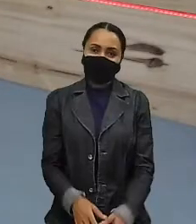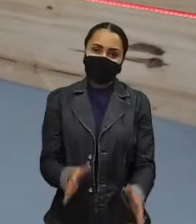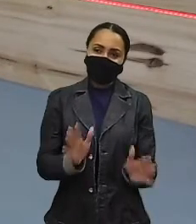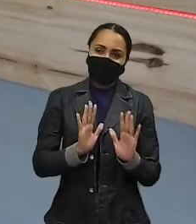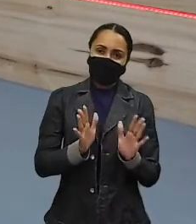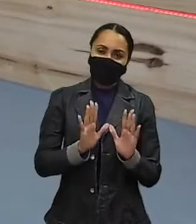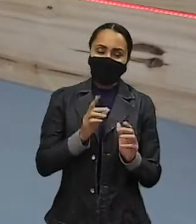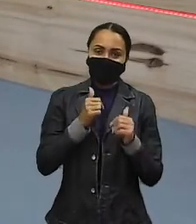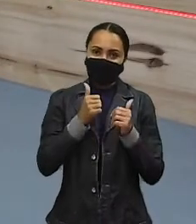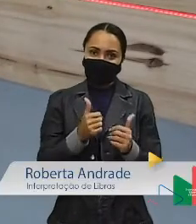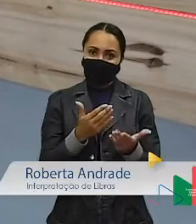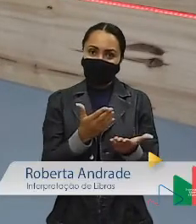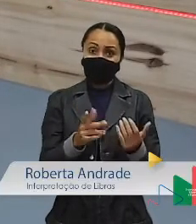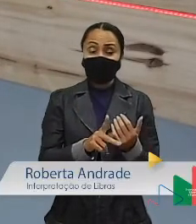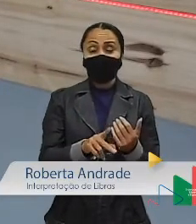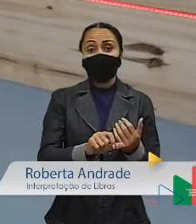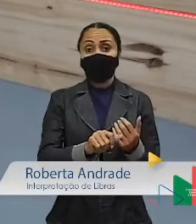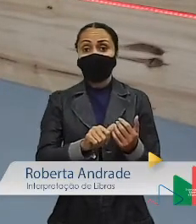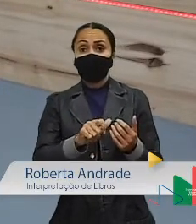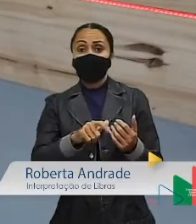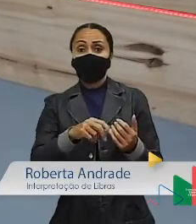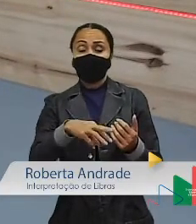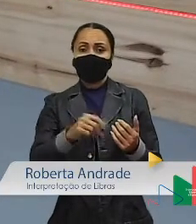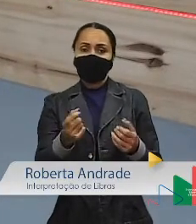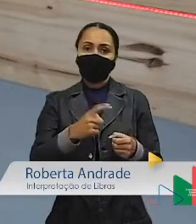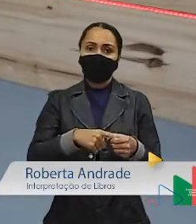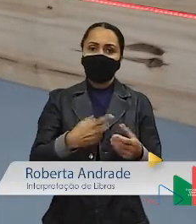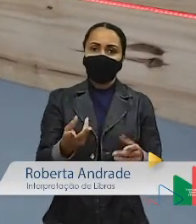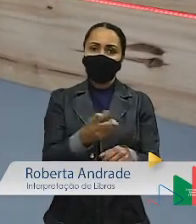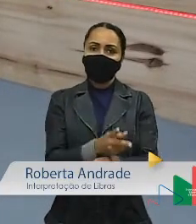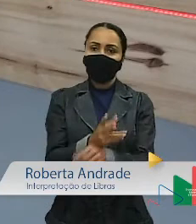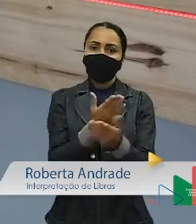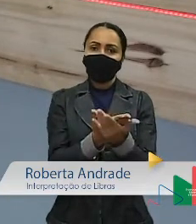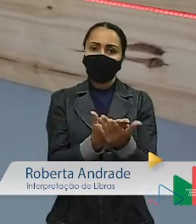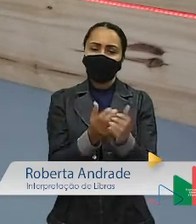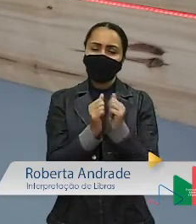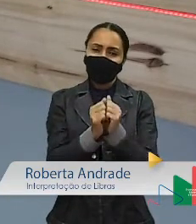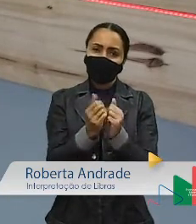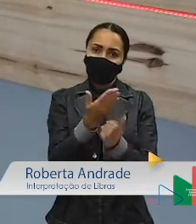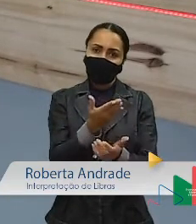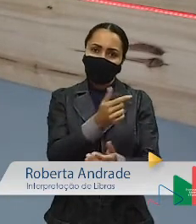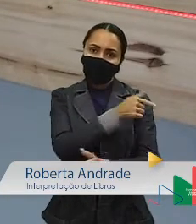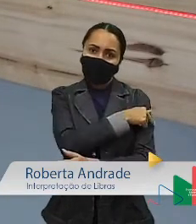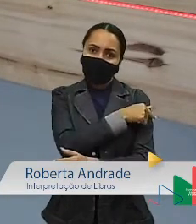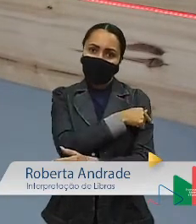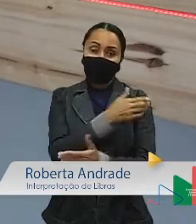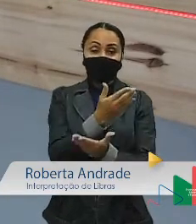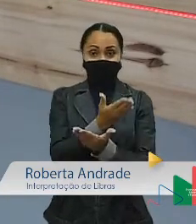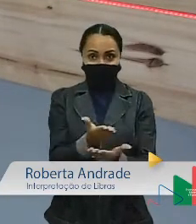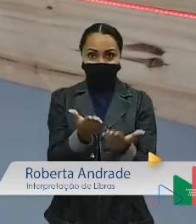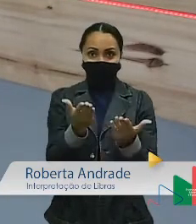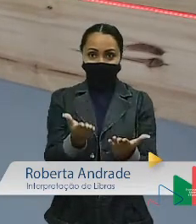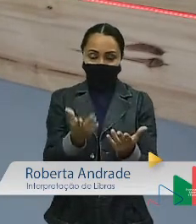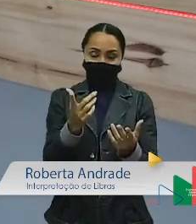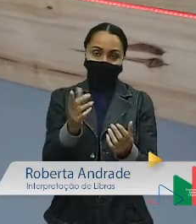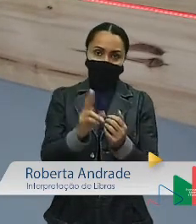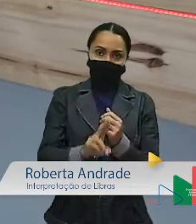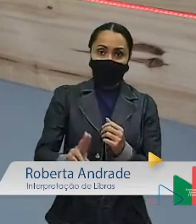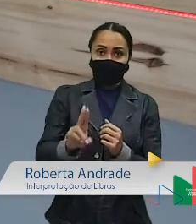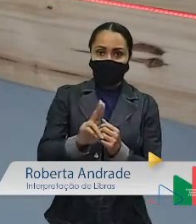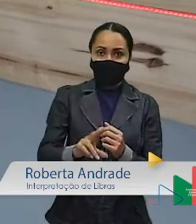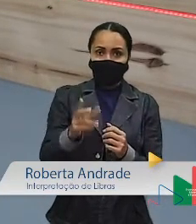Olá pessoal, tudo bem? Professor Almir Serpa aqui de volta para mais uma videoaula com você do sétimo ano, ou você que está usando